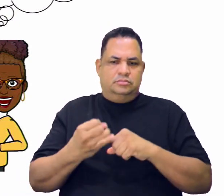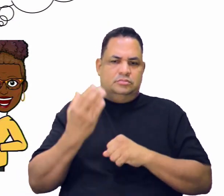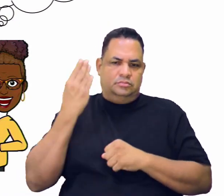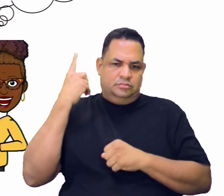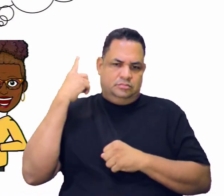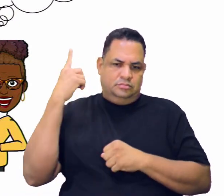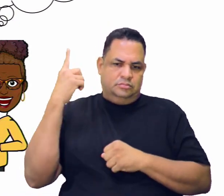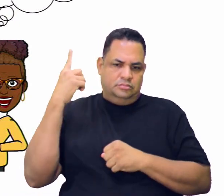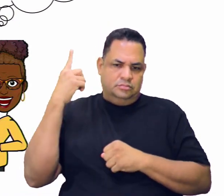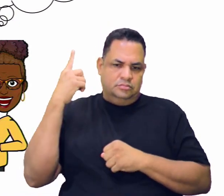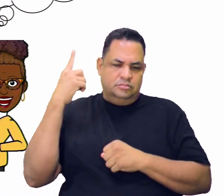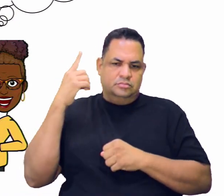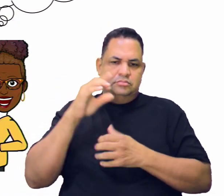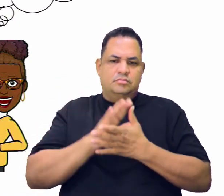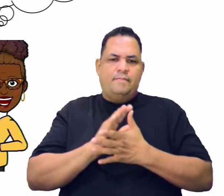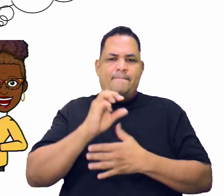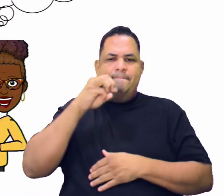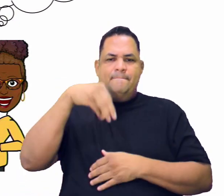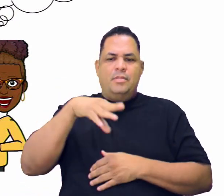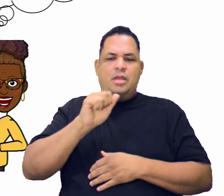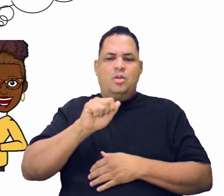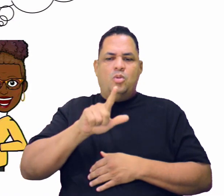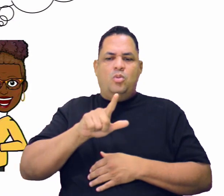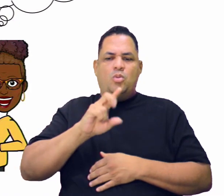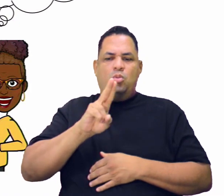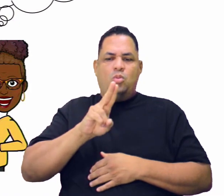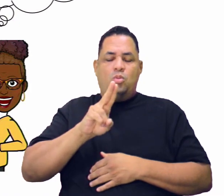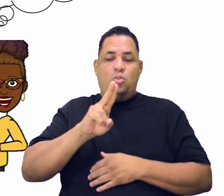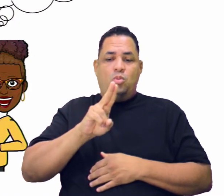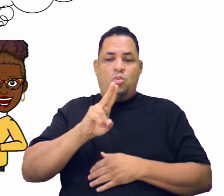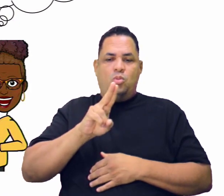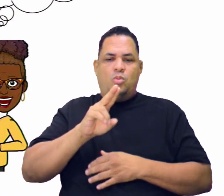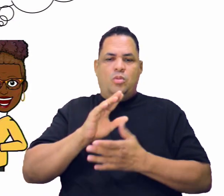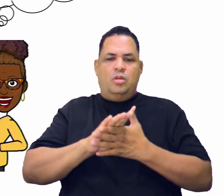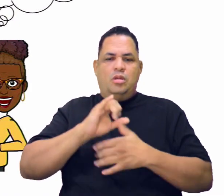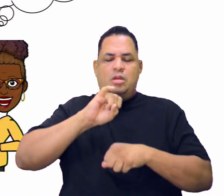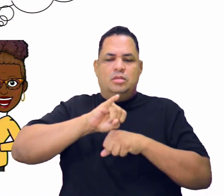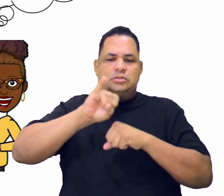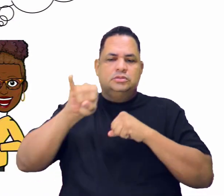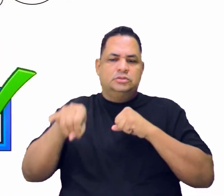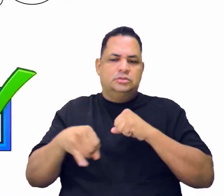Adjetivo, tá certo? Mal com U, adjetivo.